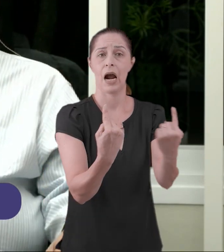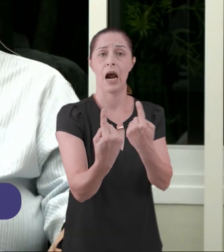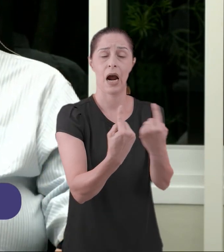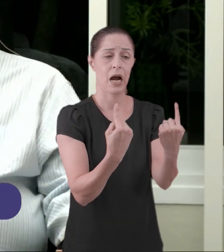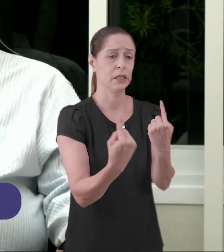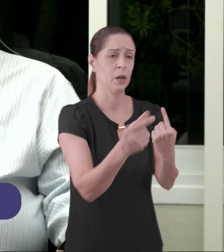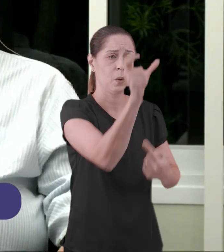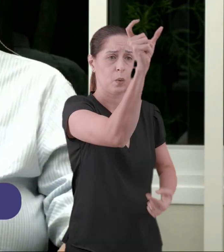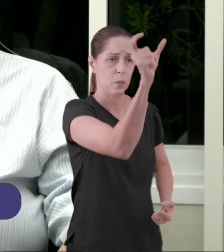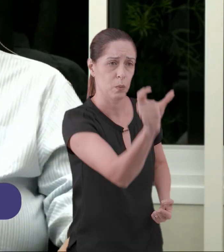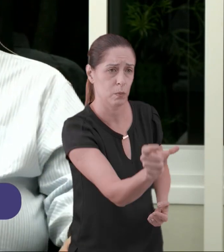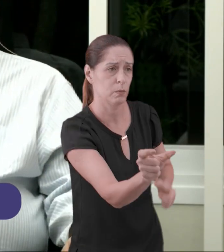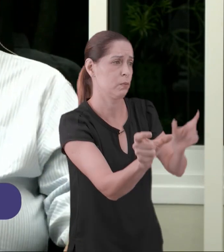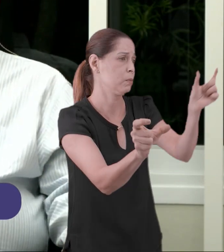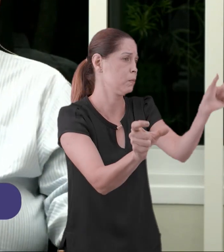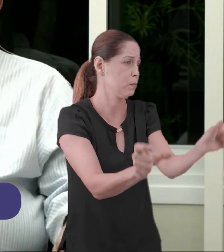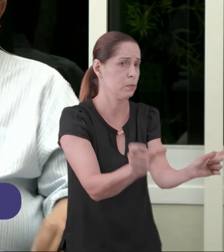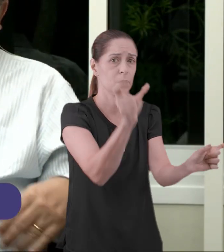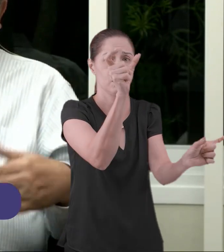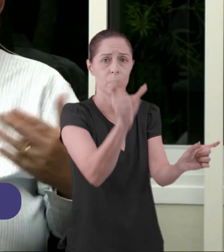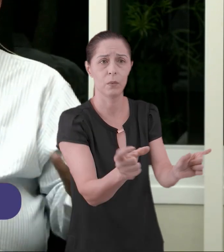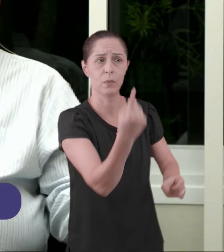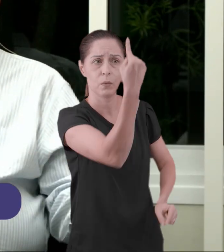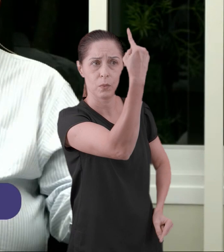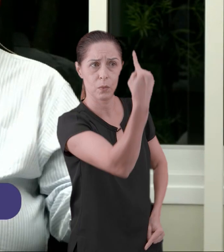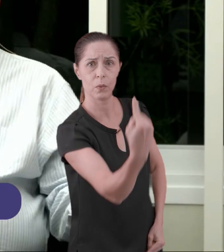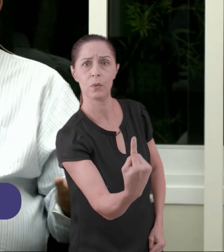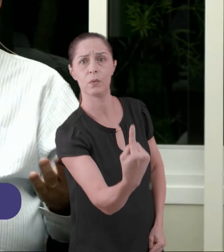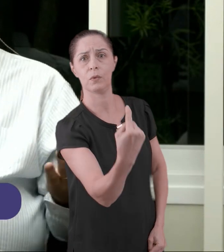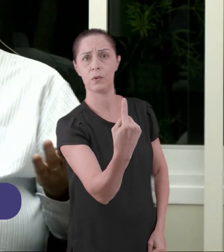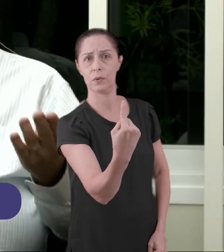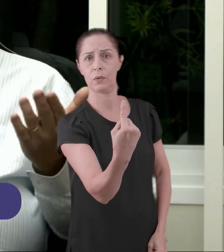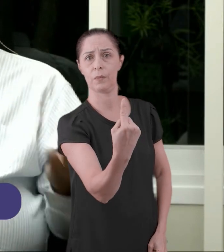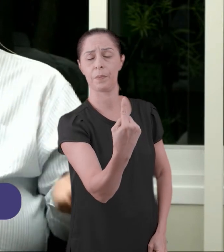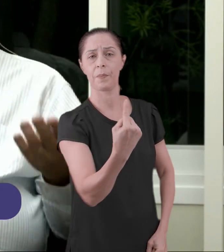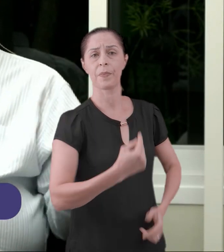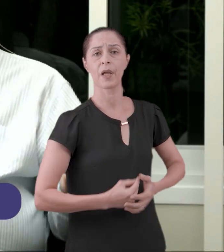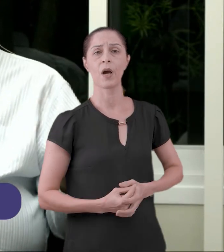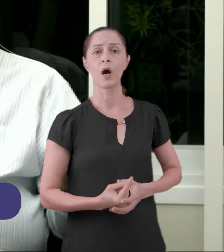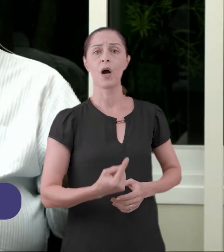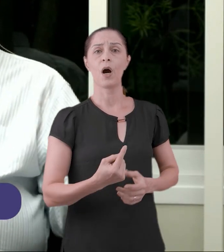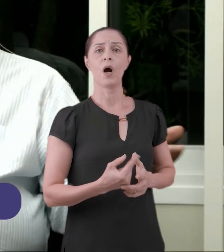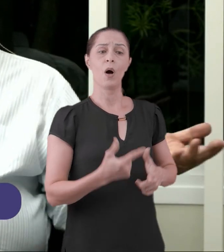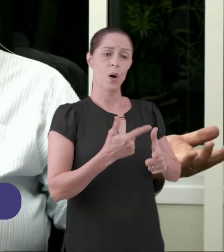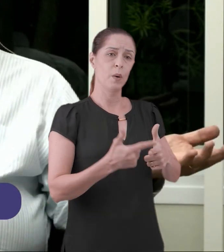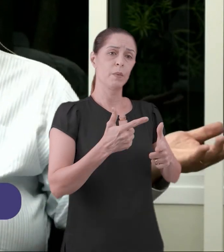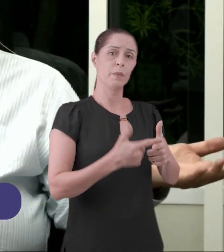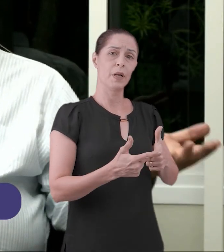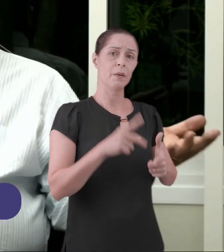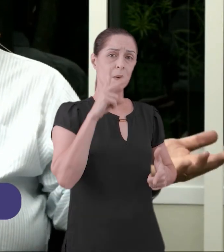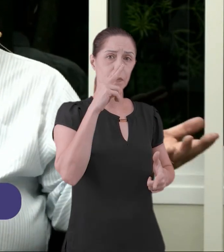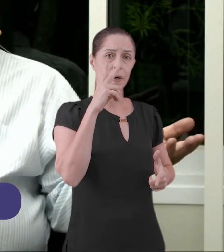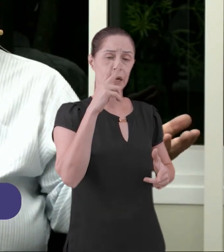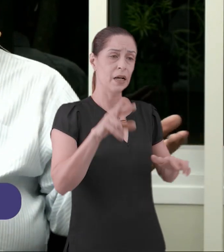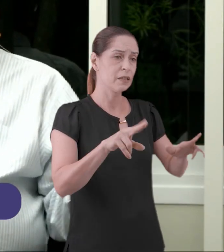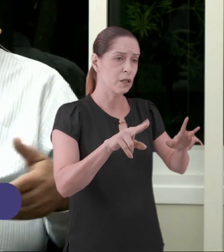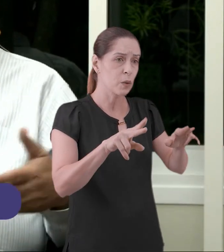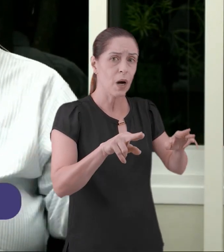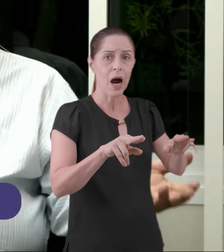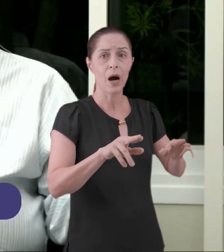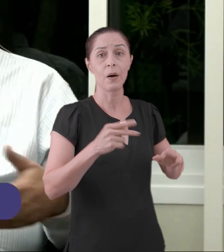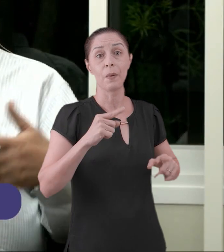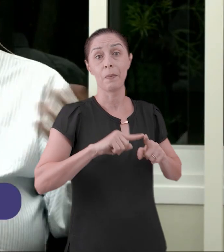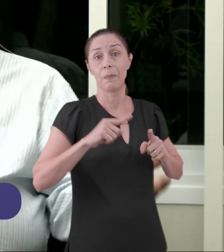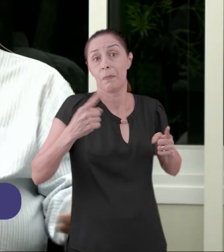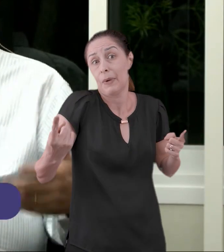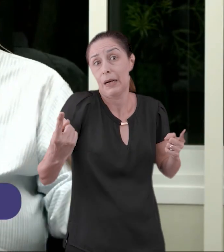né? As pessoas, elas precisam, têm necessidades diferentes, às vezes o problema é o mesmo, mas a abordagem tem que ser diferente, né? As